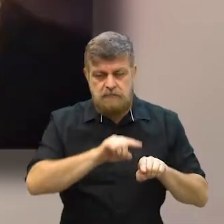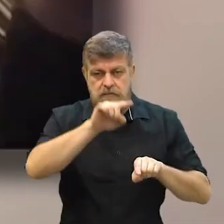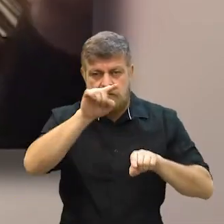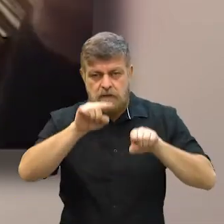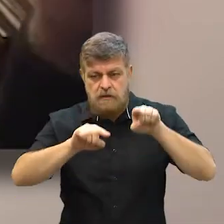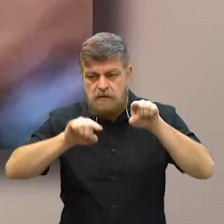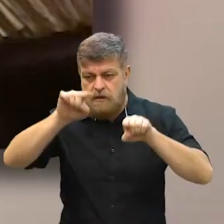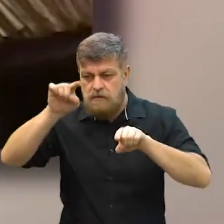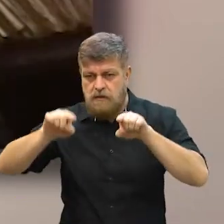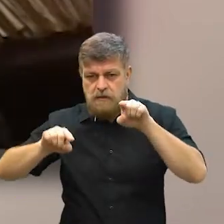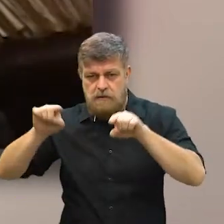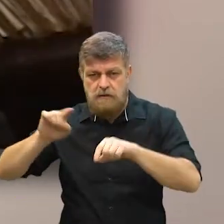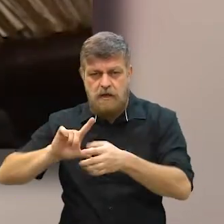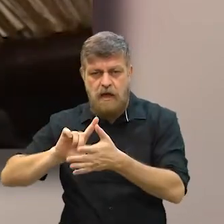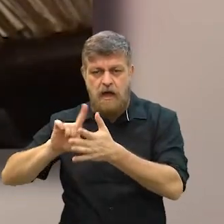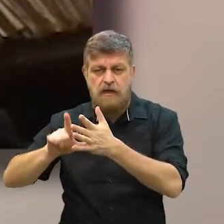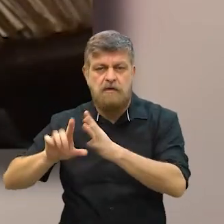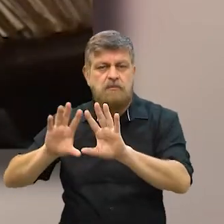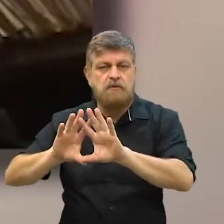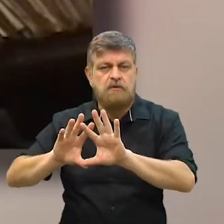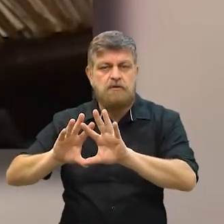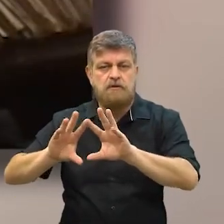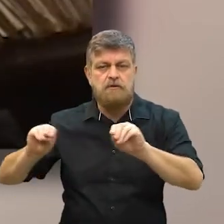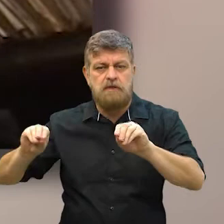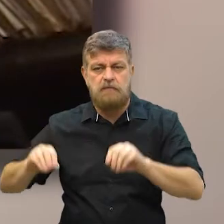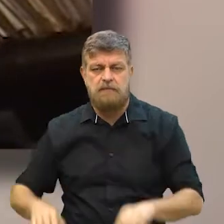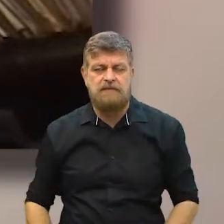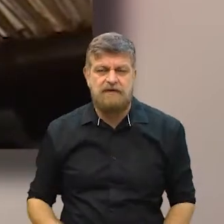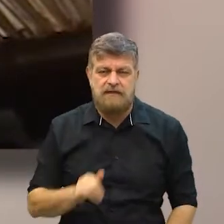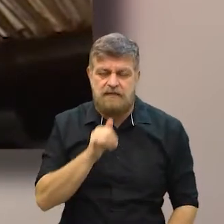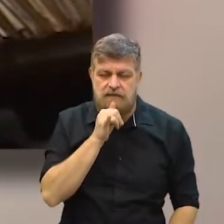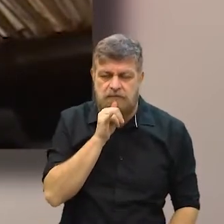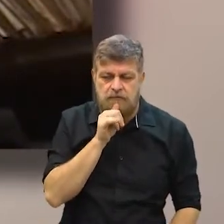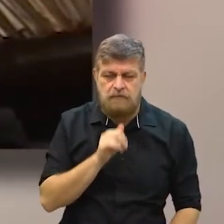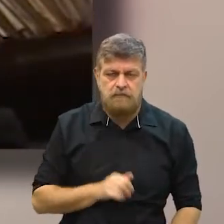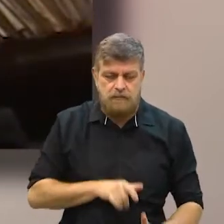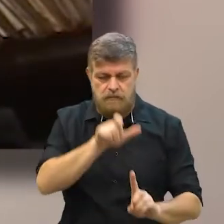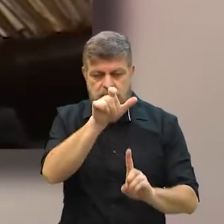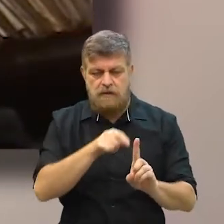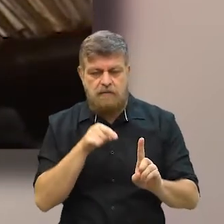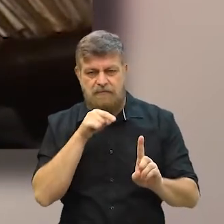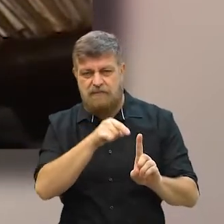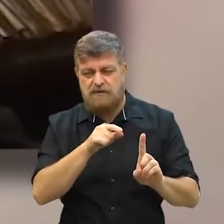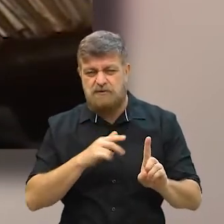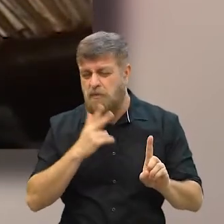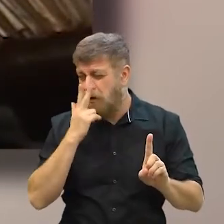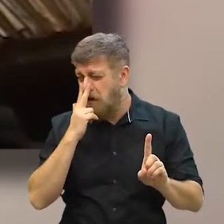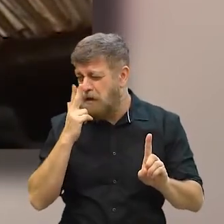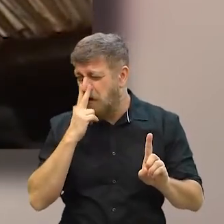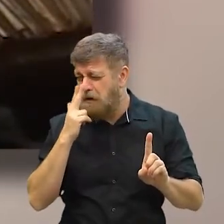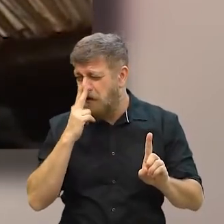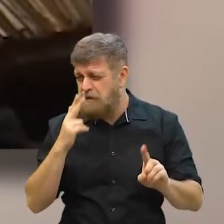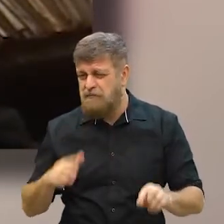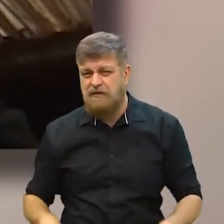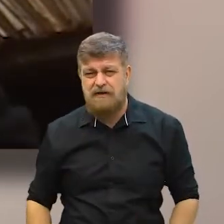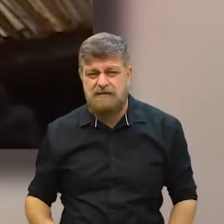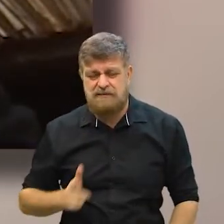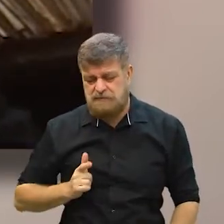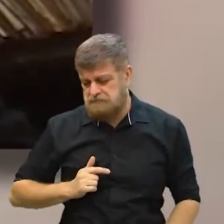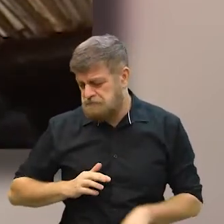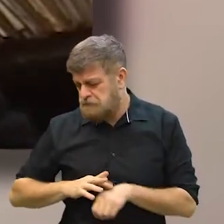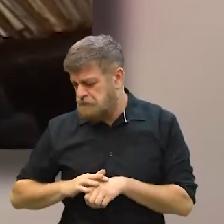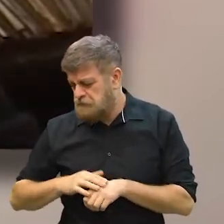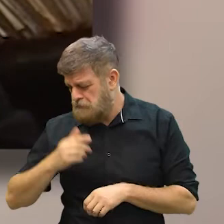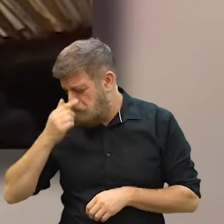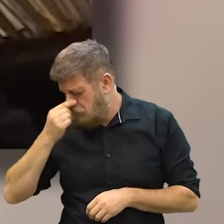se cura, entre aspas. A pessoa tem lá um quadro parecido com a